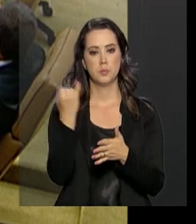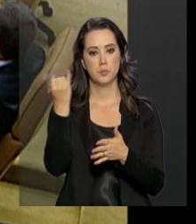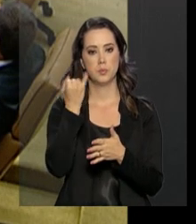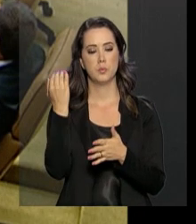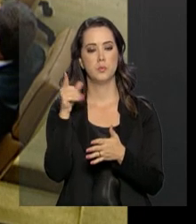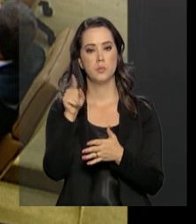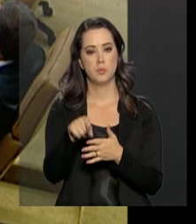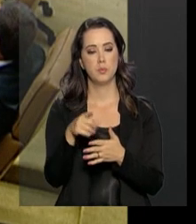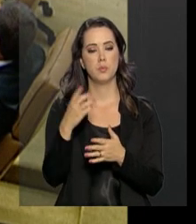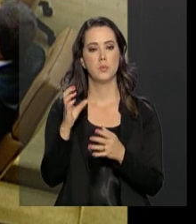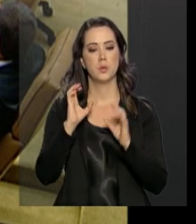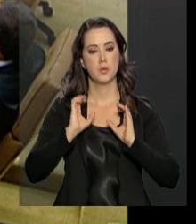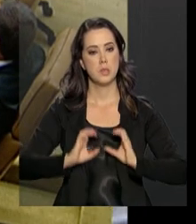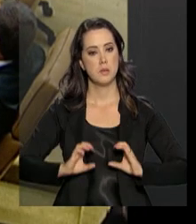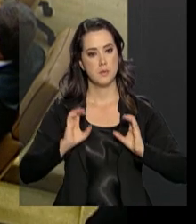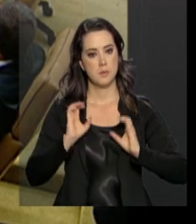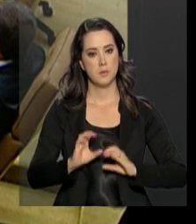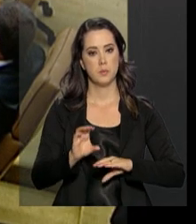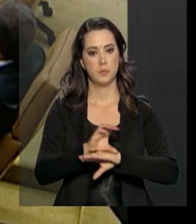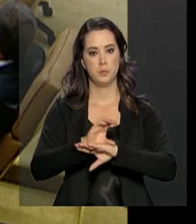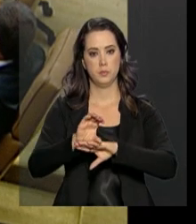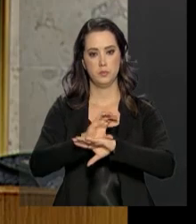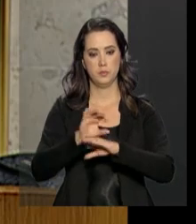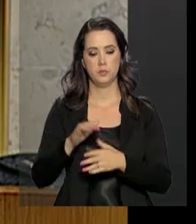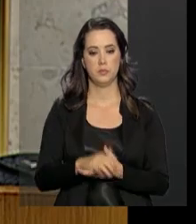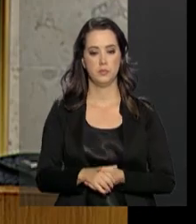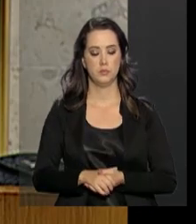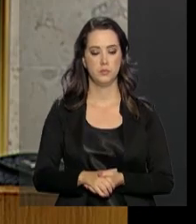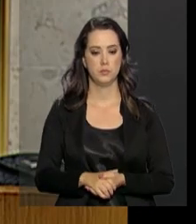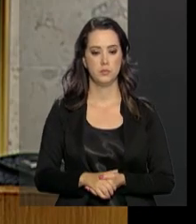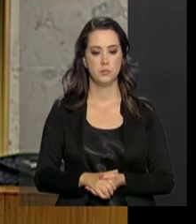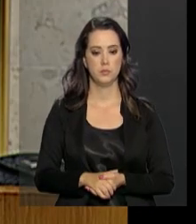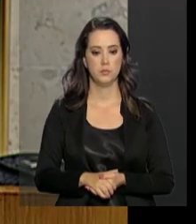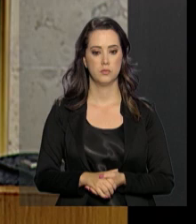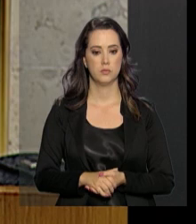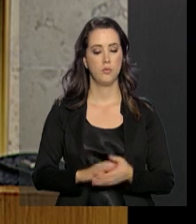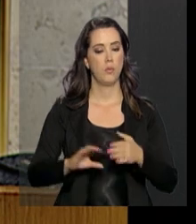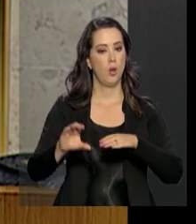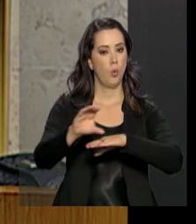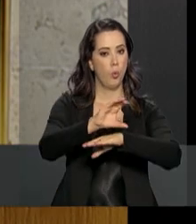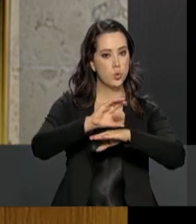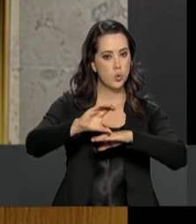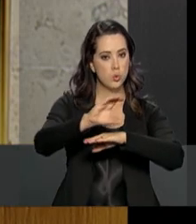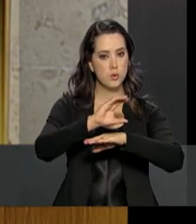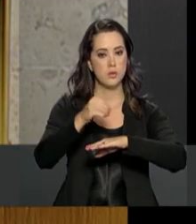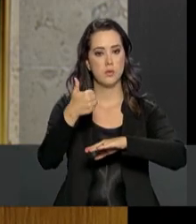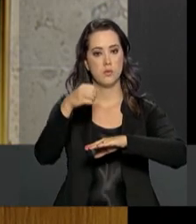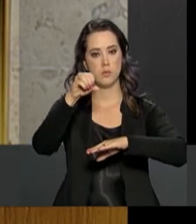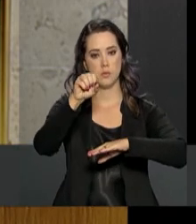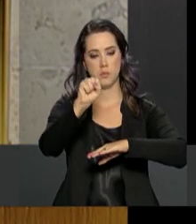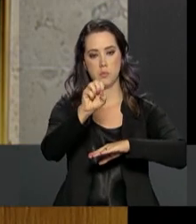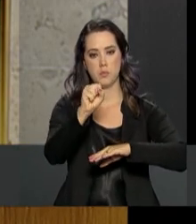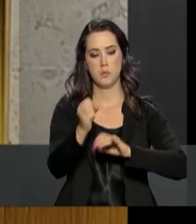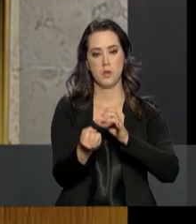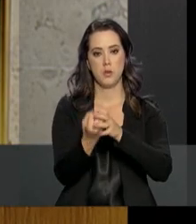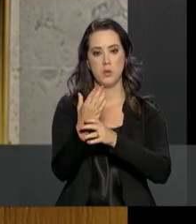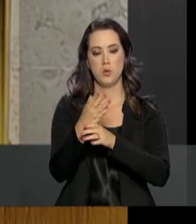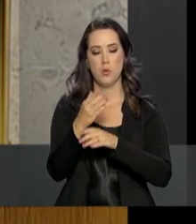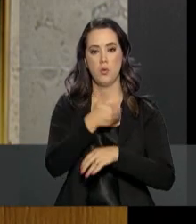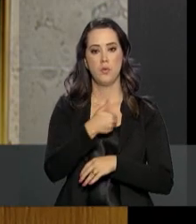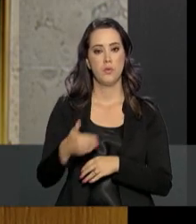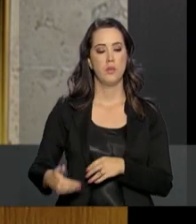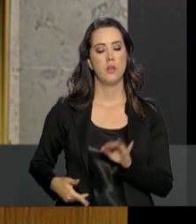caráter cidadão da constituição de 88 constituição de 1988 instituiu o governo de leis